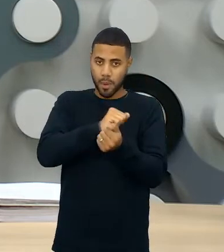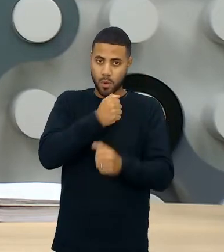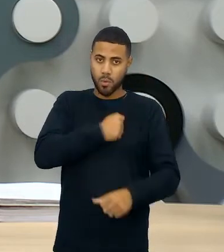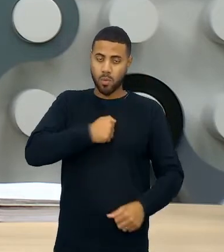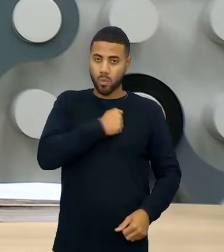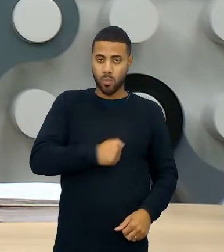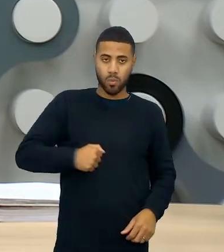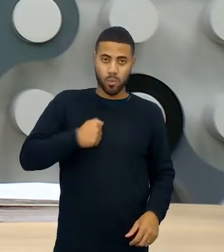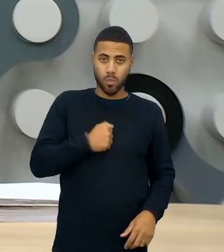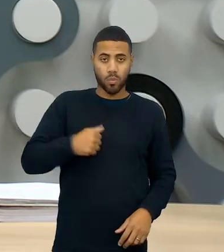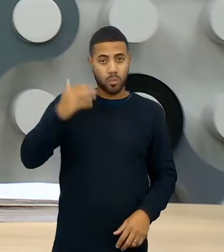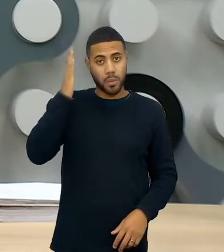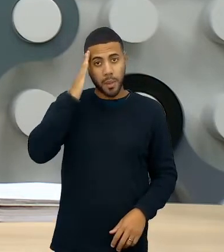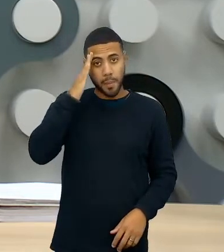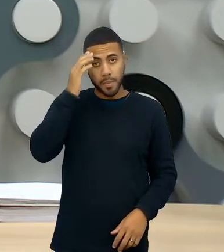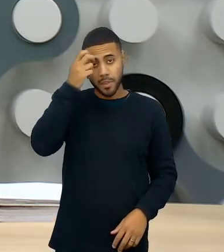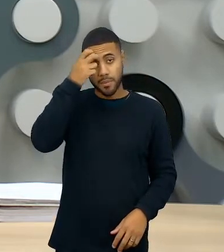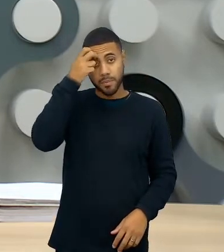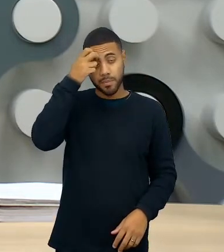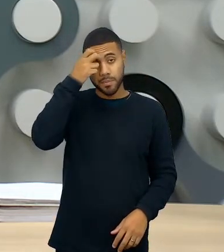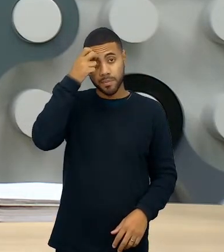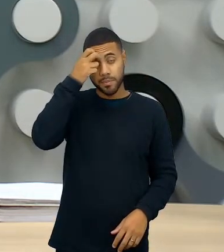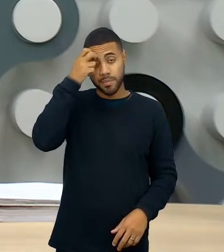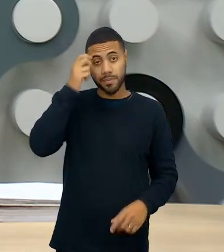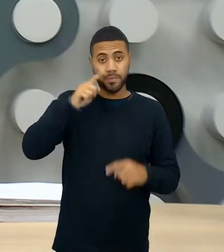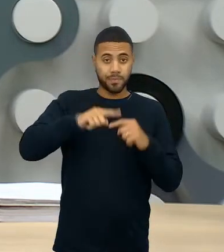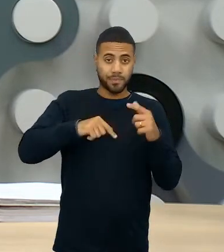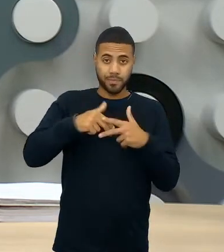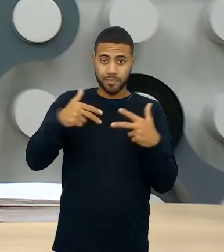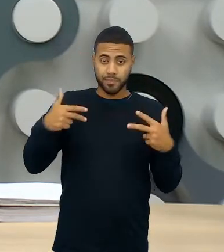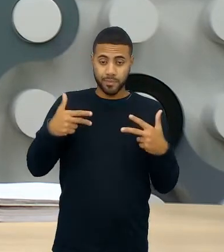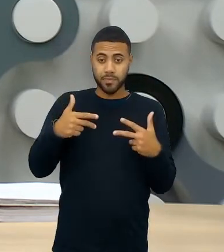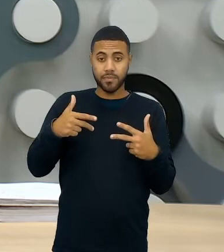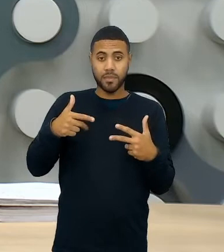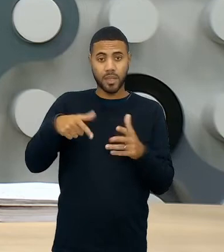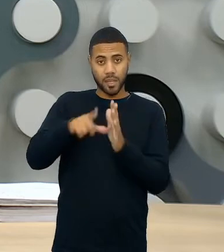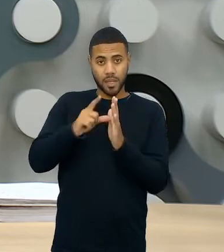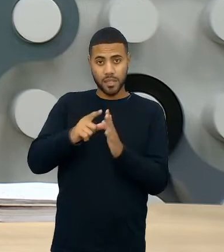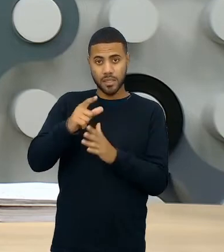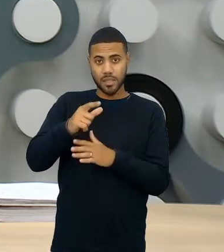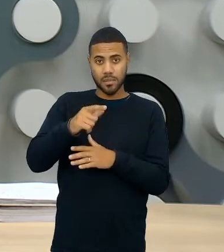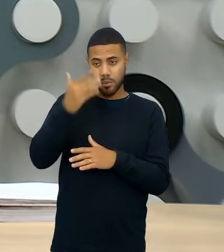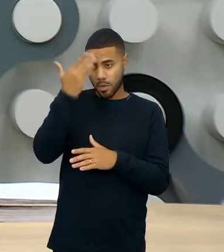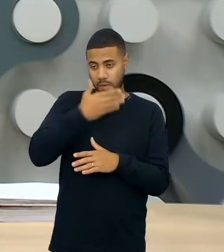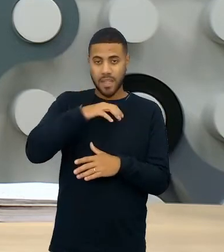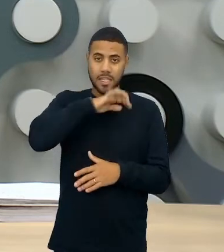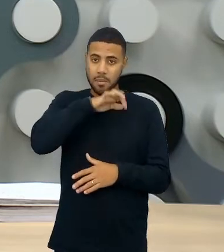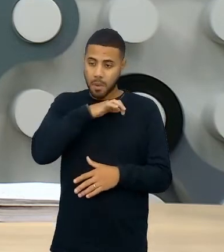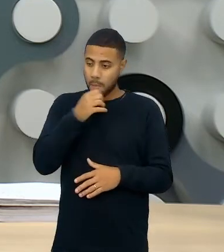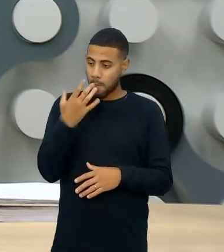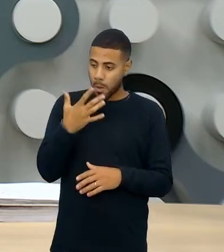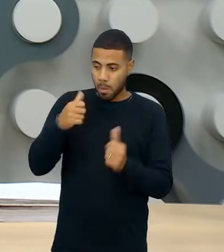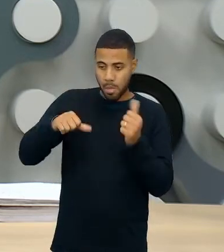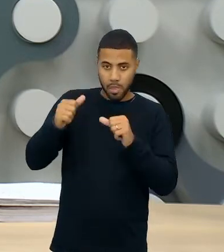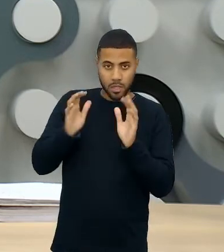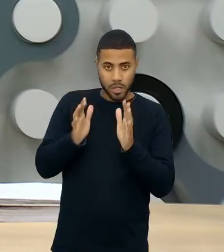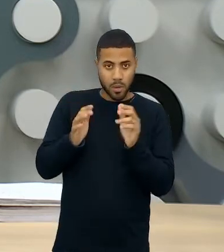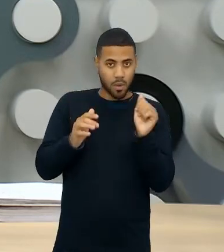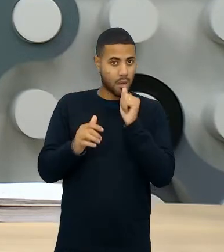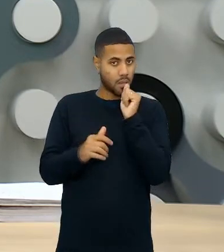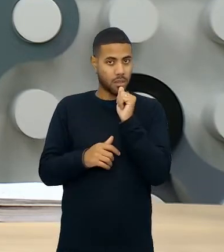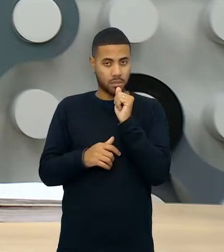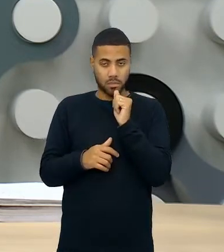será que nós sabemos se aqueles produtos realizaram testes em animais? Né?